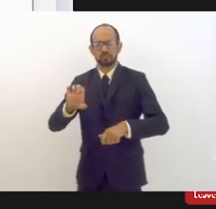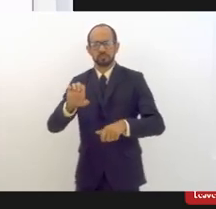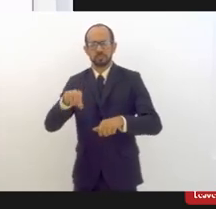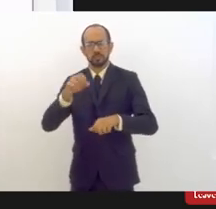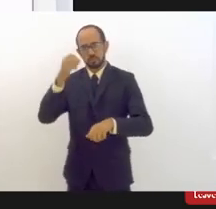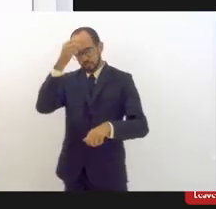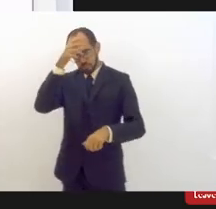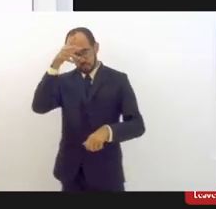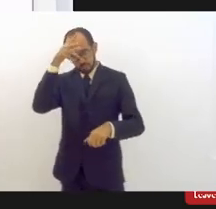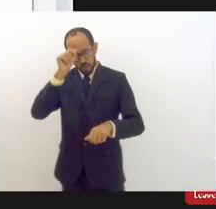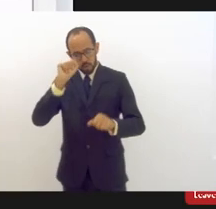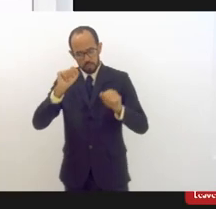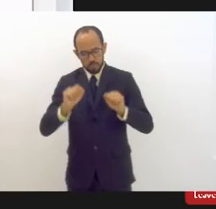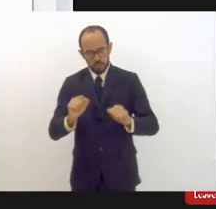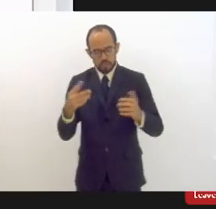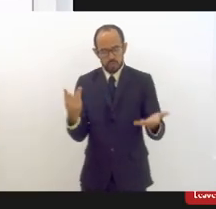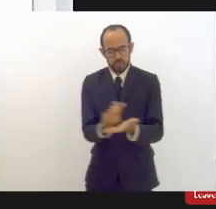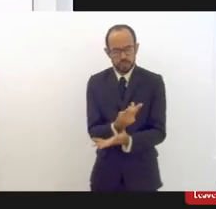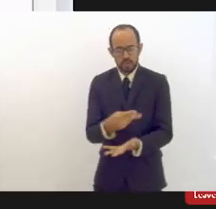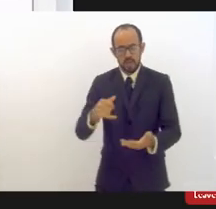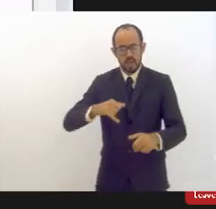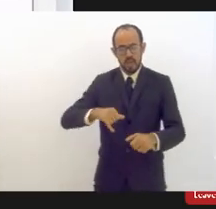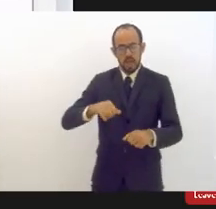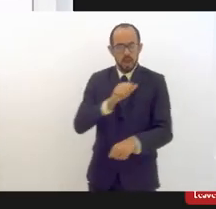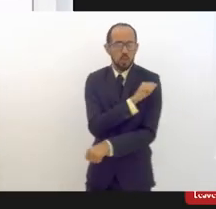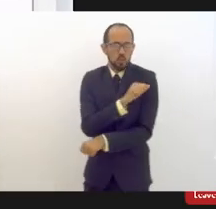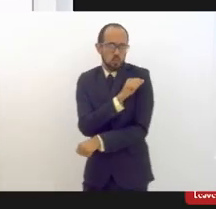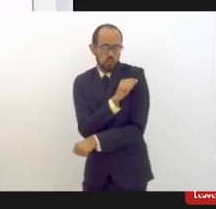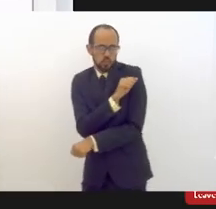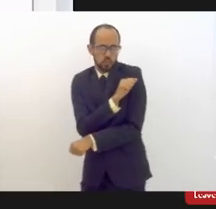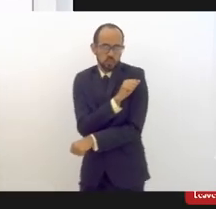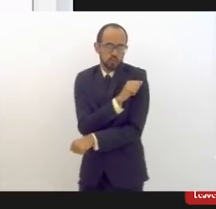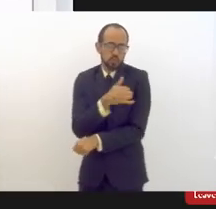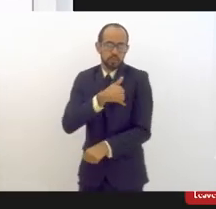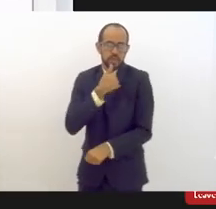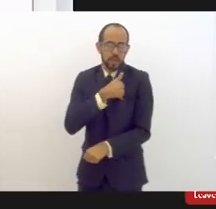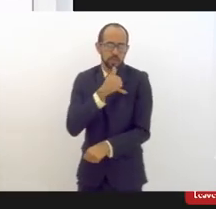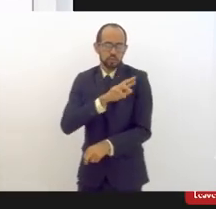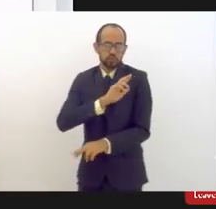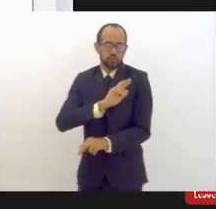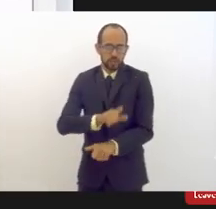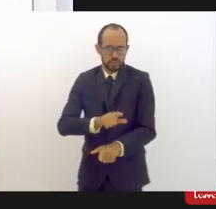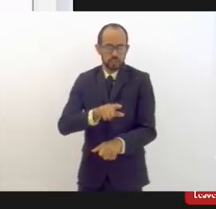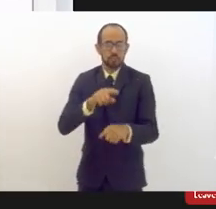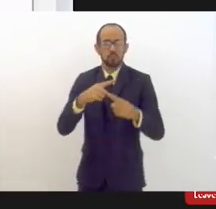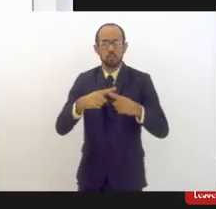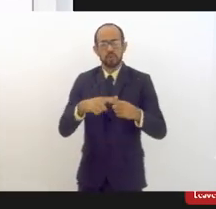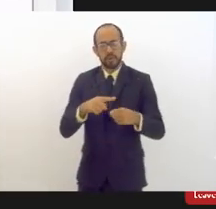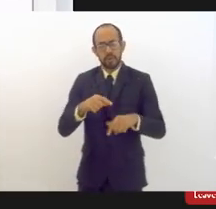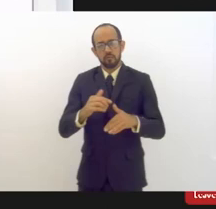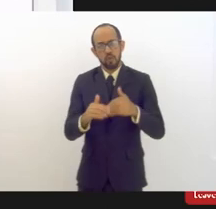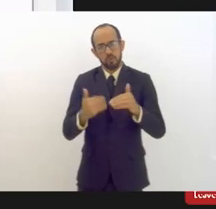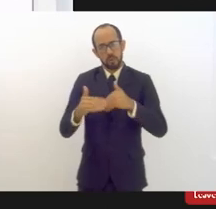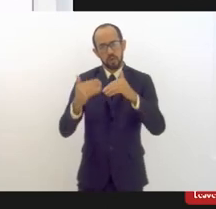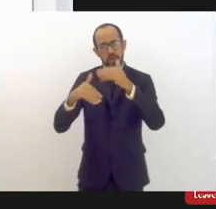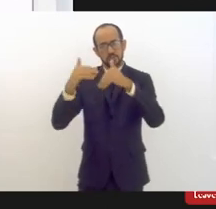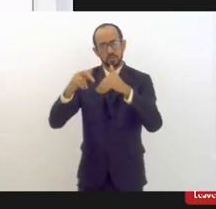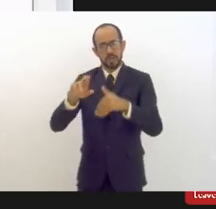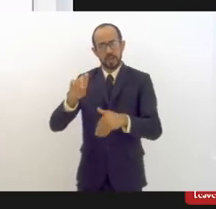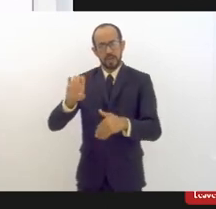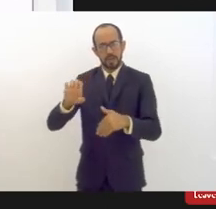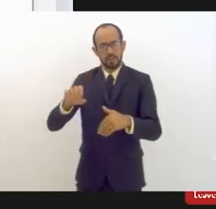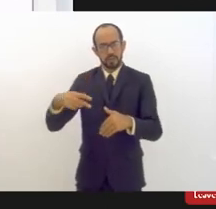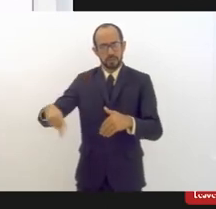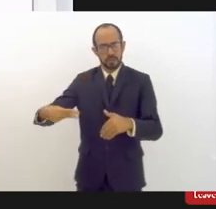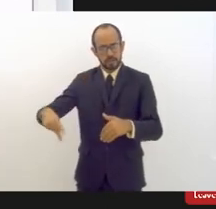pode ter recebido alunos menos distorcidos, porque foram progredidos também na sua rede, tem tanto no